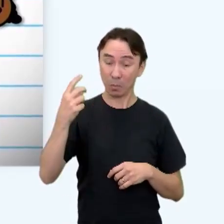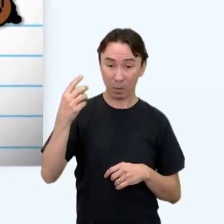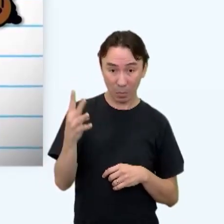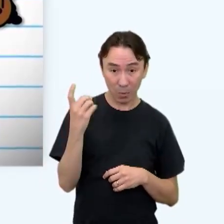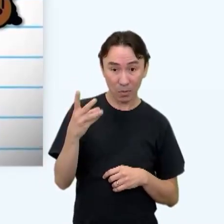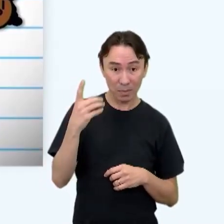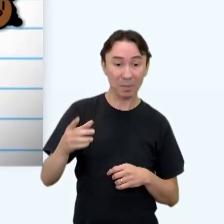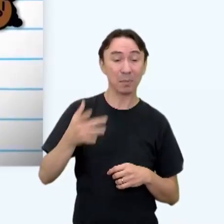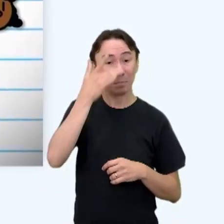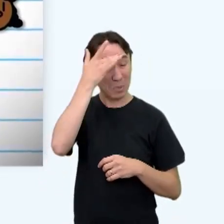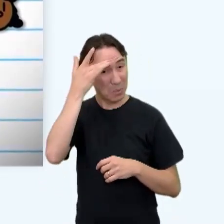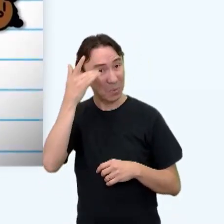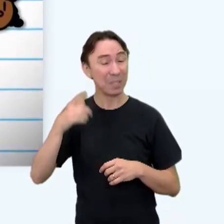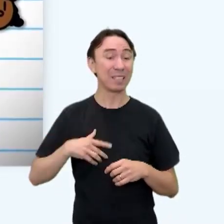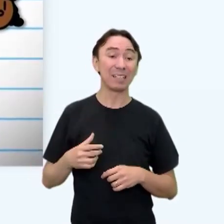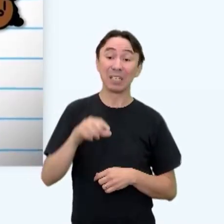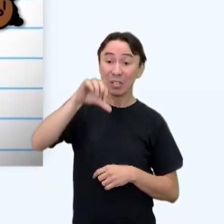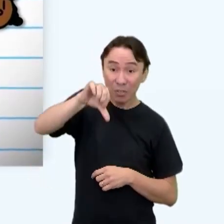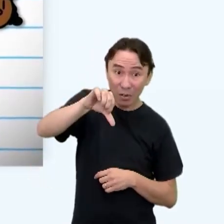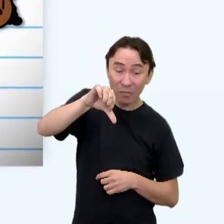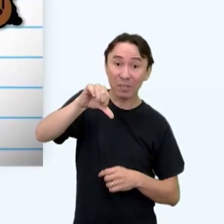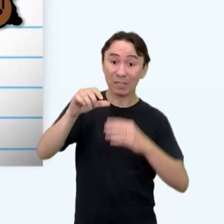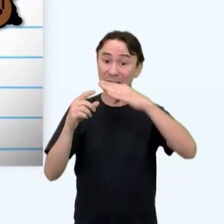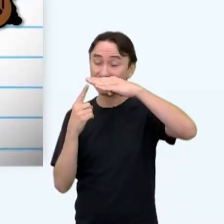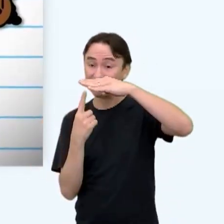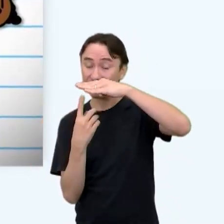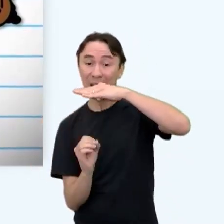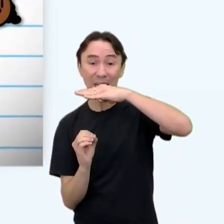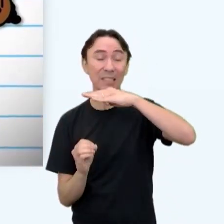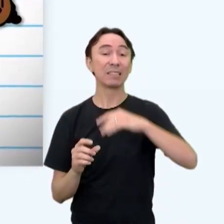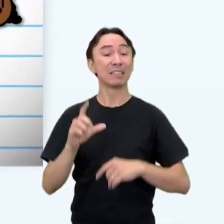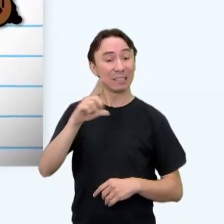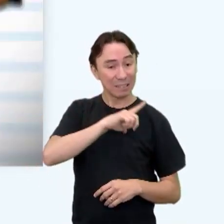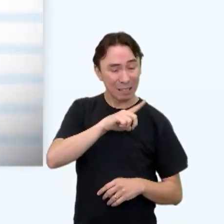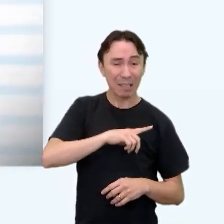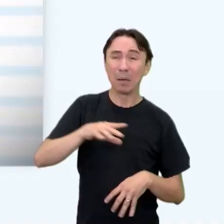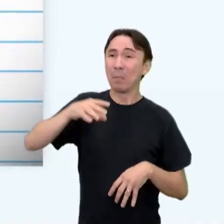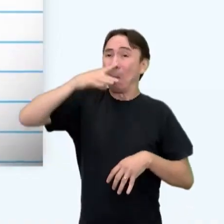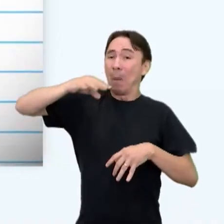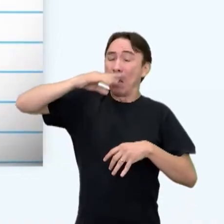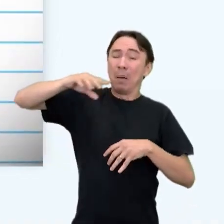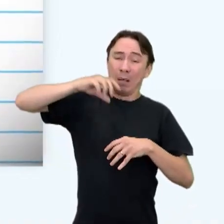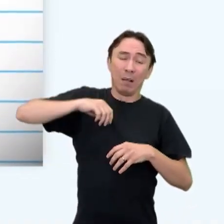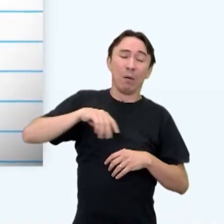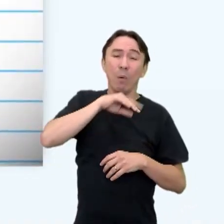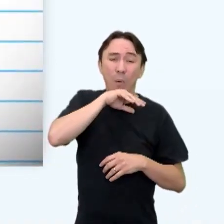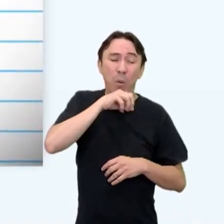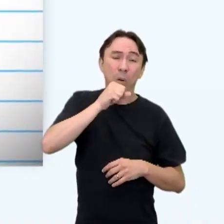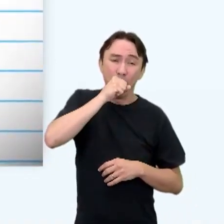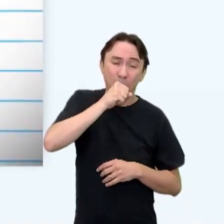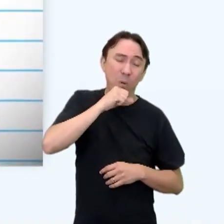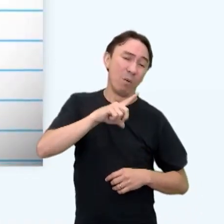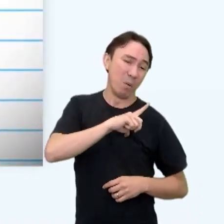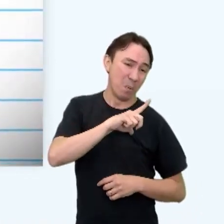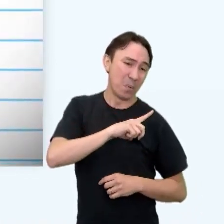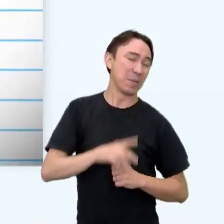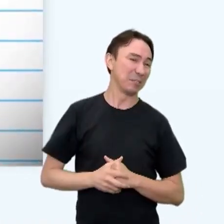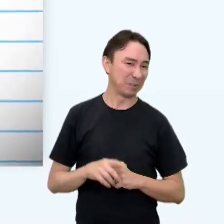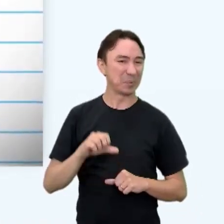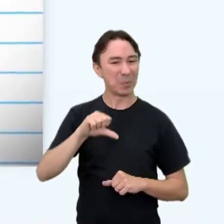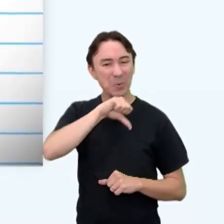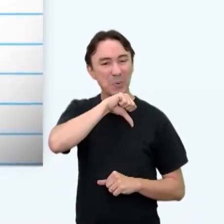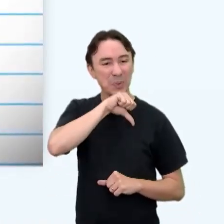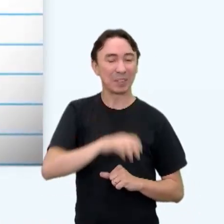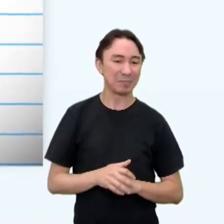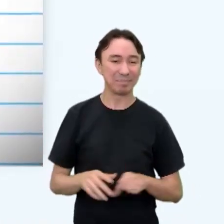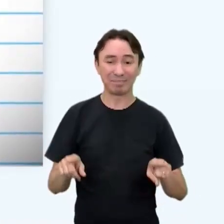cidades respiravam ar acima do nível de poluição aceitável pela Organização Mundial da Saúde. Grande parte da poluição vem dos meios de transporte,